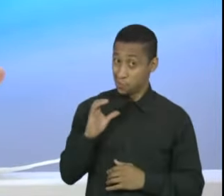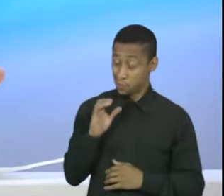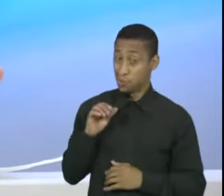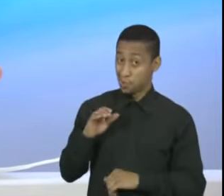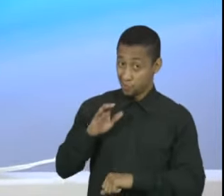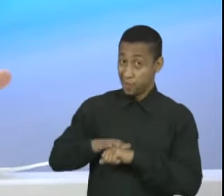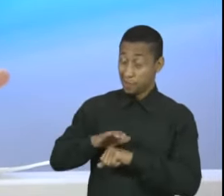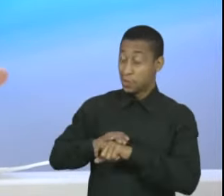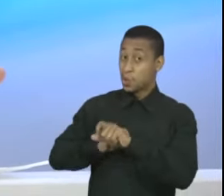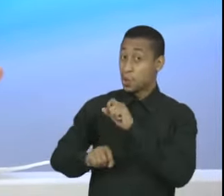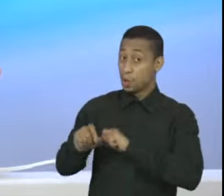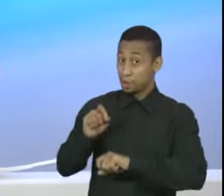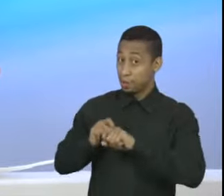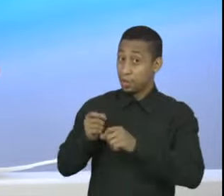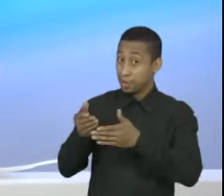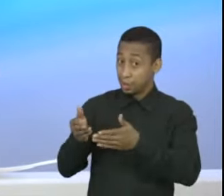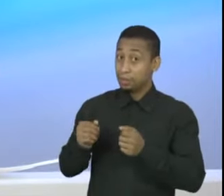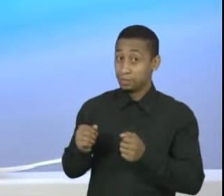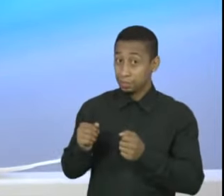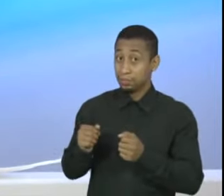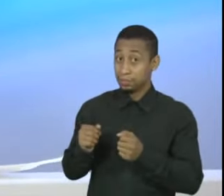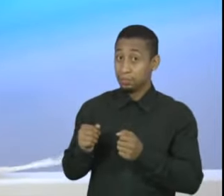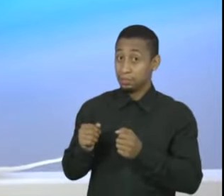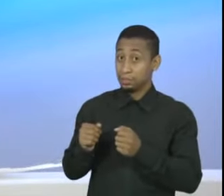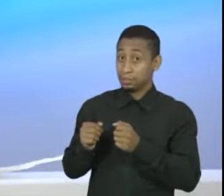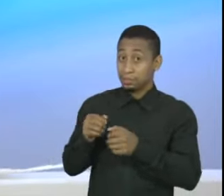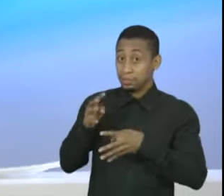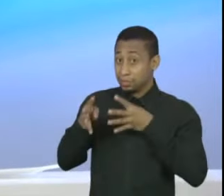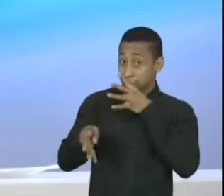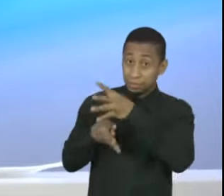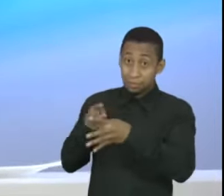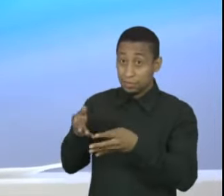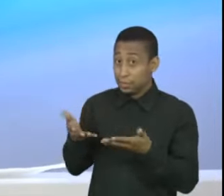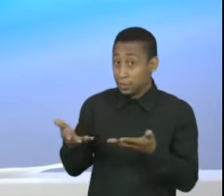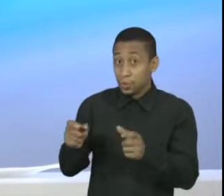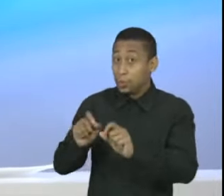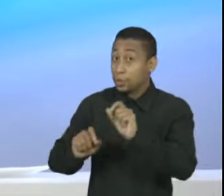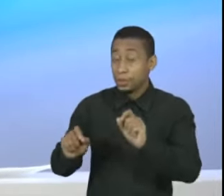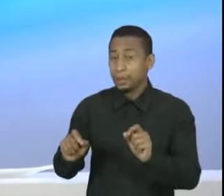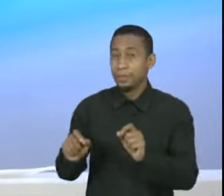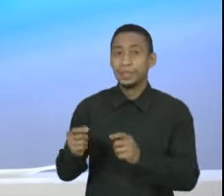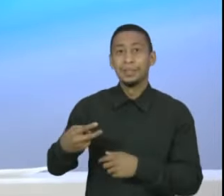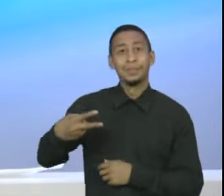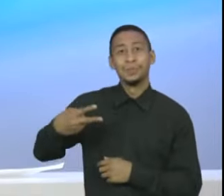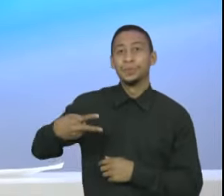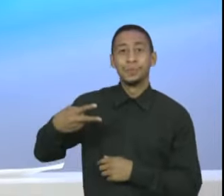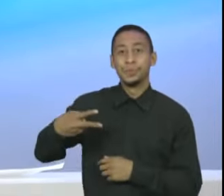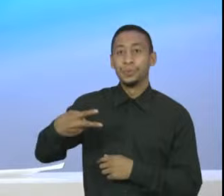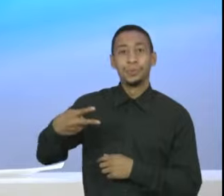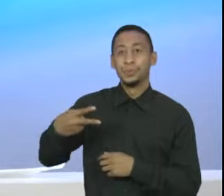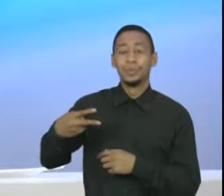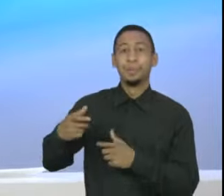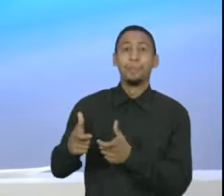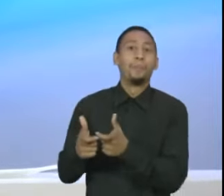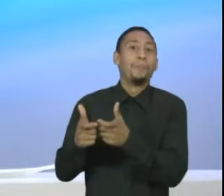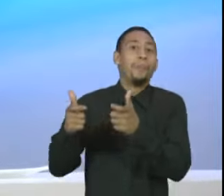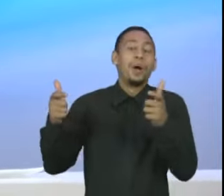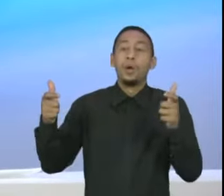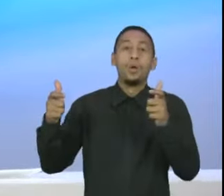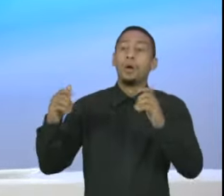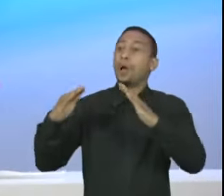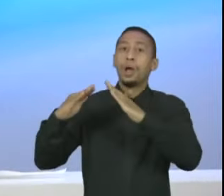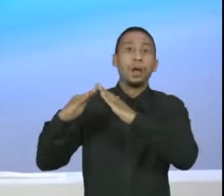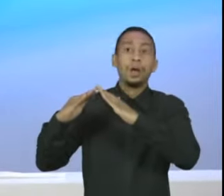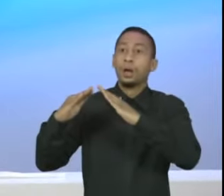condenação prévia do padre mas é a segunda maior Basílica do país perdendo apenas para a parecida